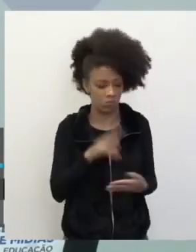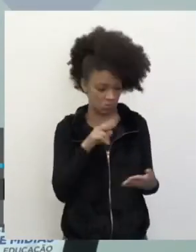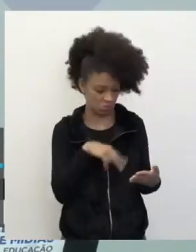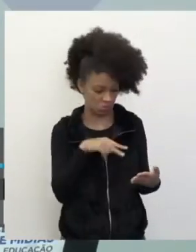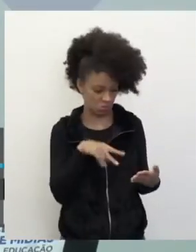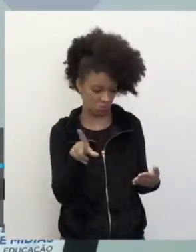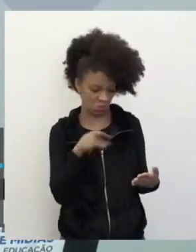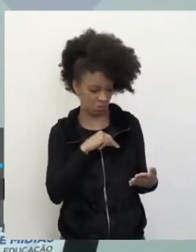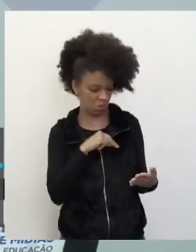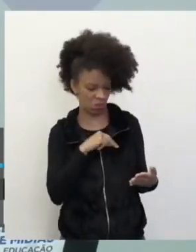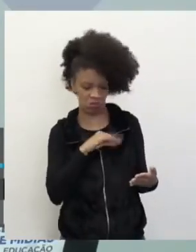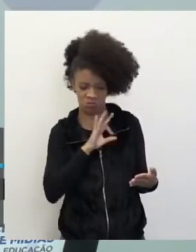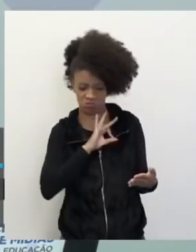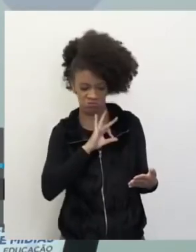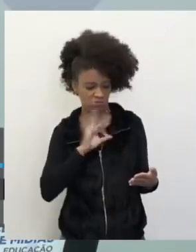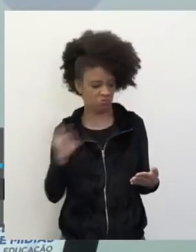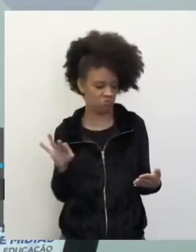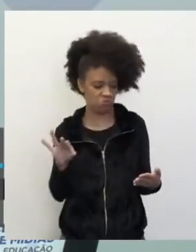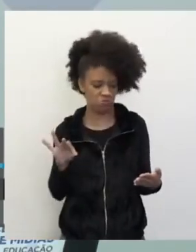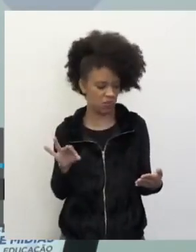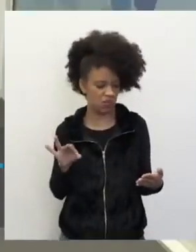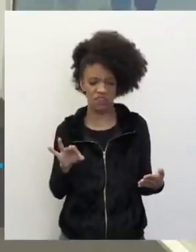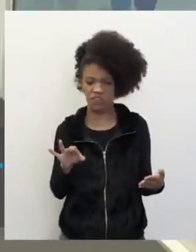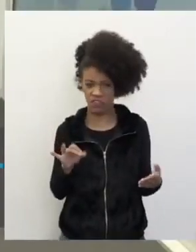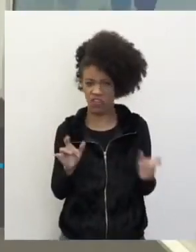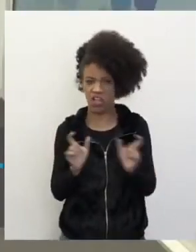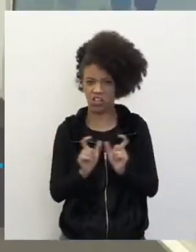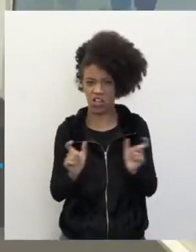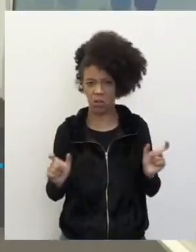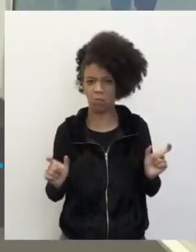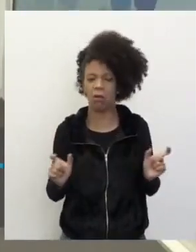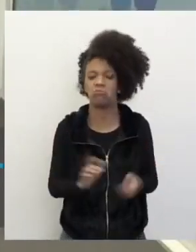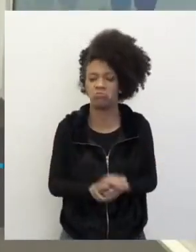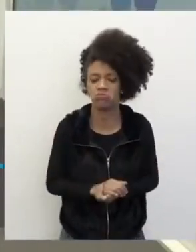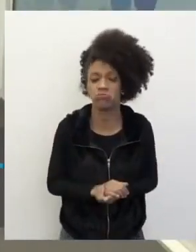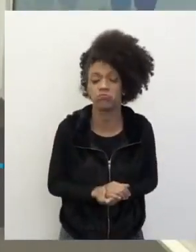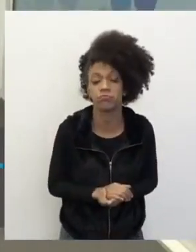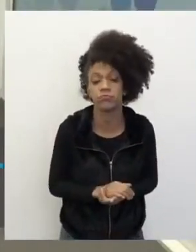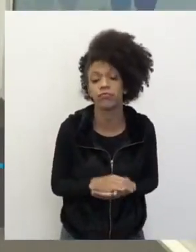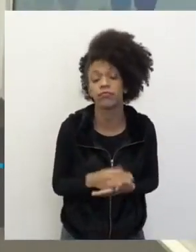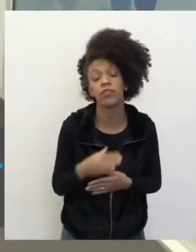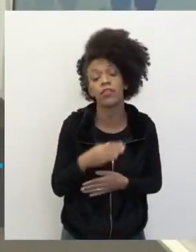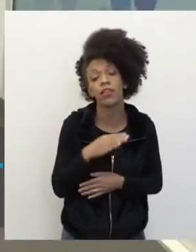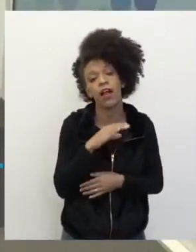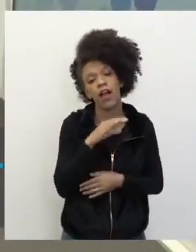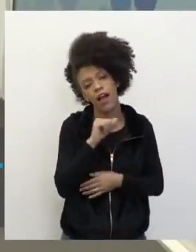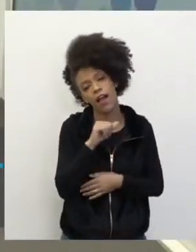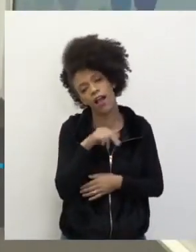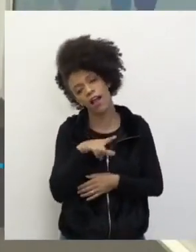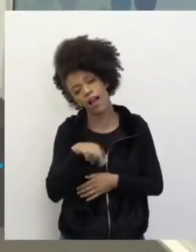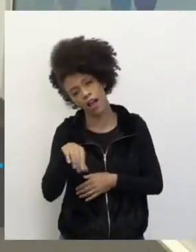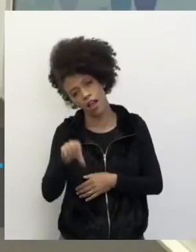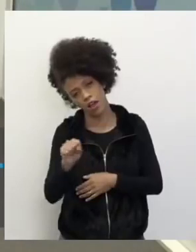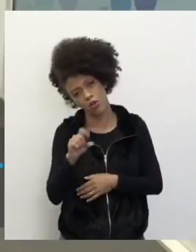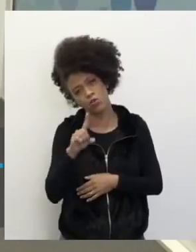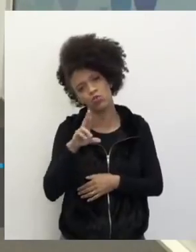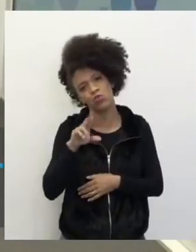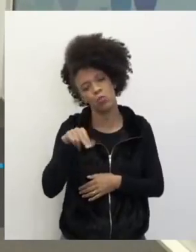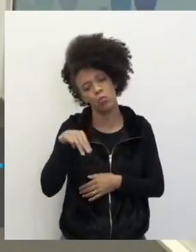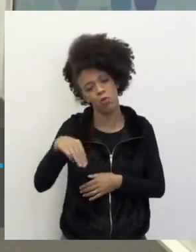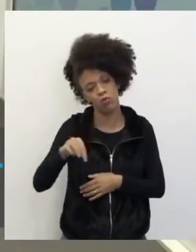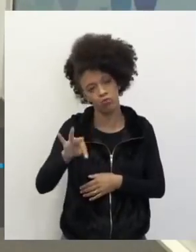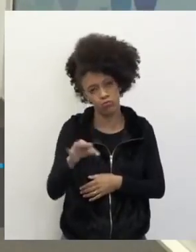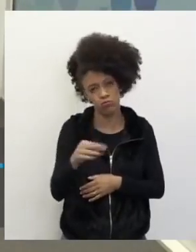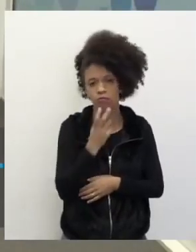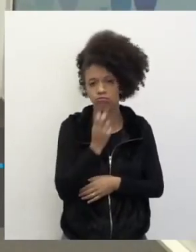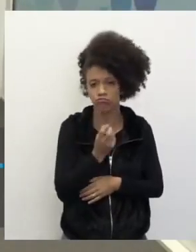essa pessoa ali domina a norma padrão. Vou dizer uma coisa, vou valorizar esse texto. Carlos aqui. Drummond de Andrade dizia que escrever é cortar palavras, né?